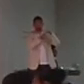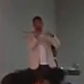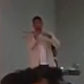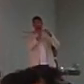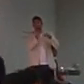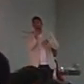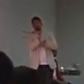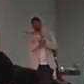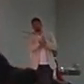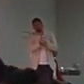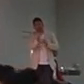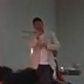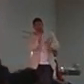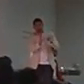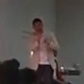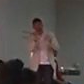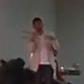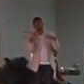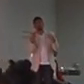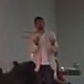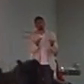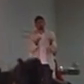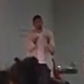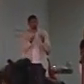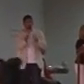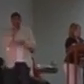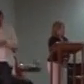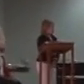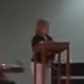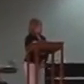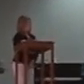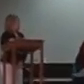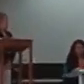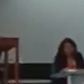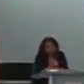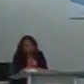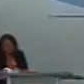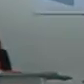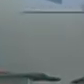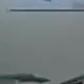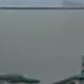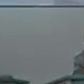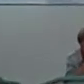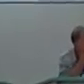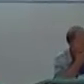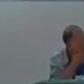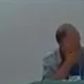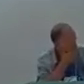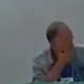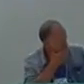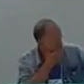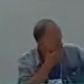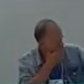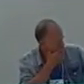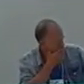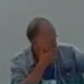que temos a obrigação de proporcionar melhores alojamentos,